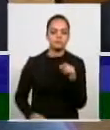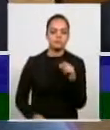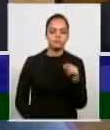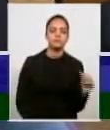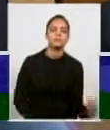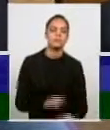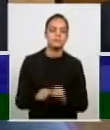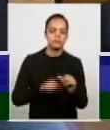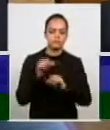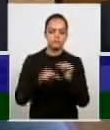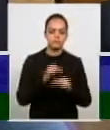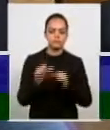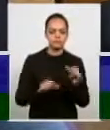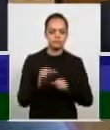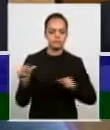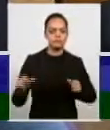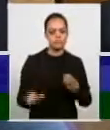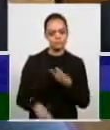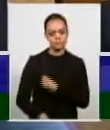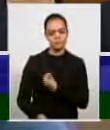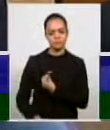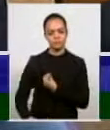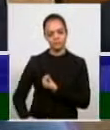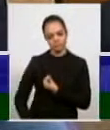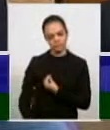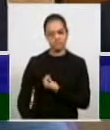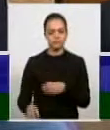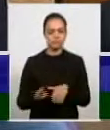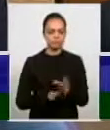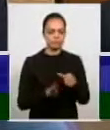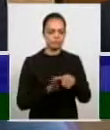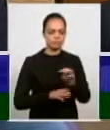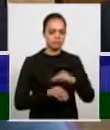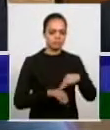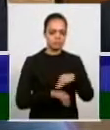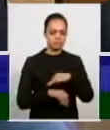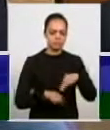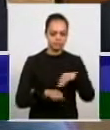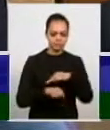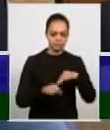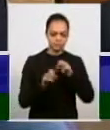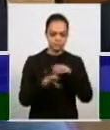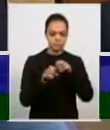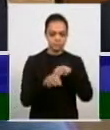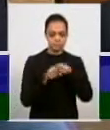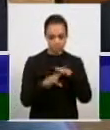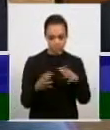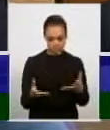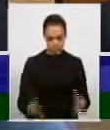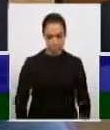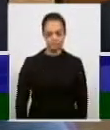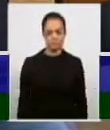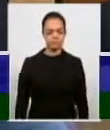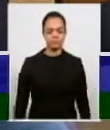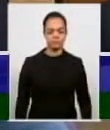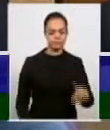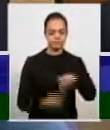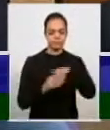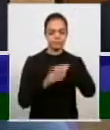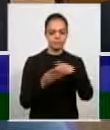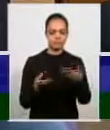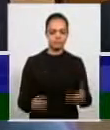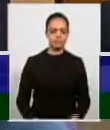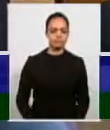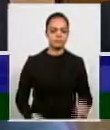a mudança na composição do Conselho Municipal de Educação.